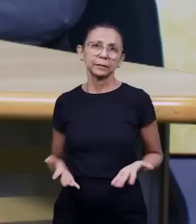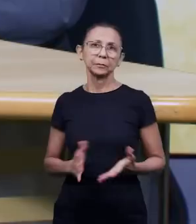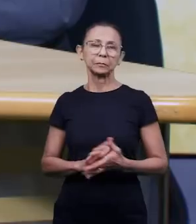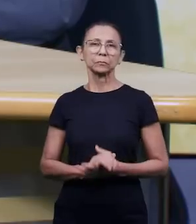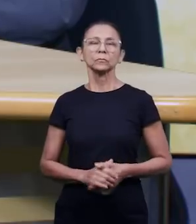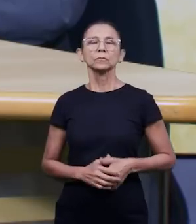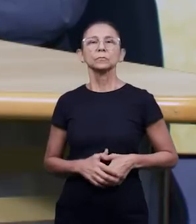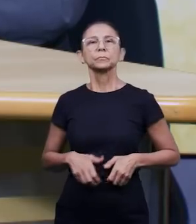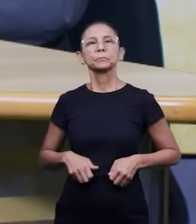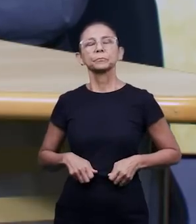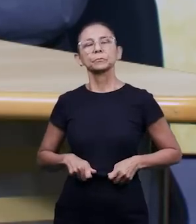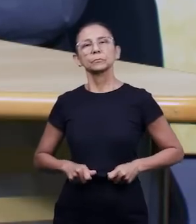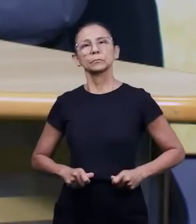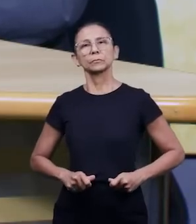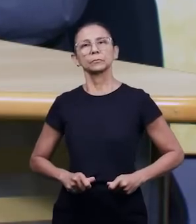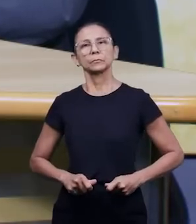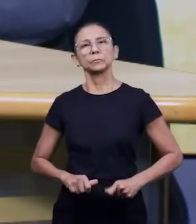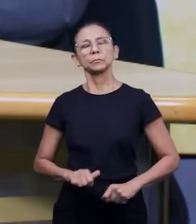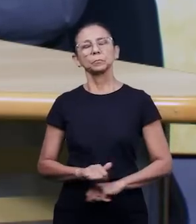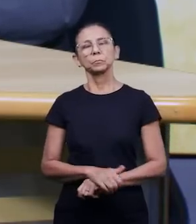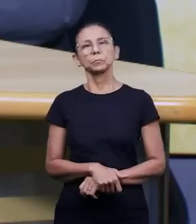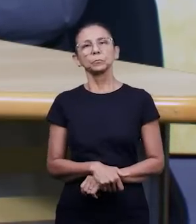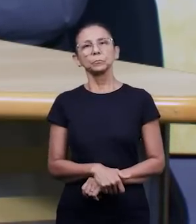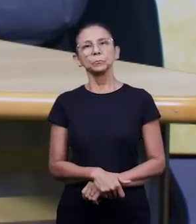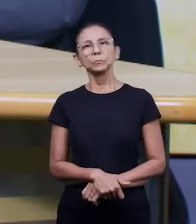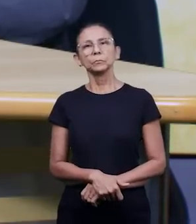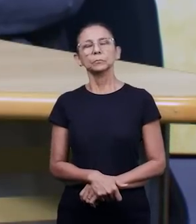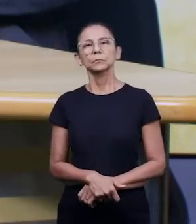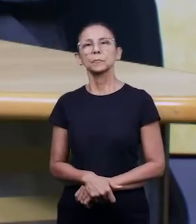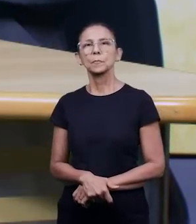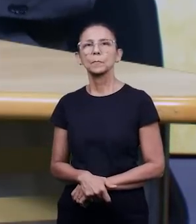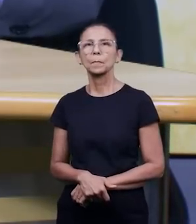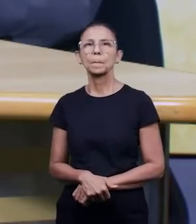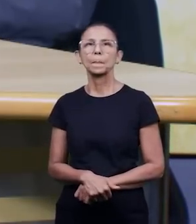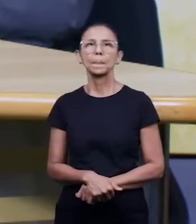Uma postura. Você não foi fiel numa